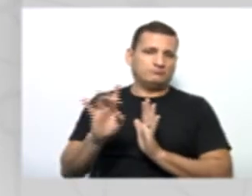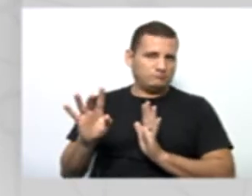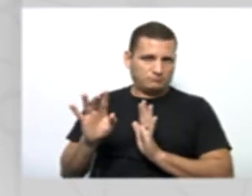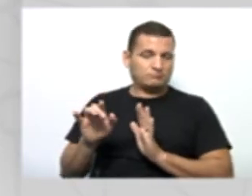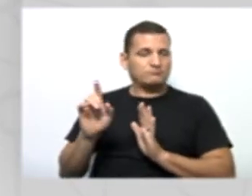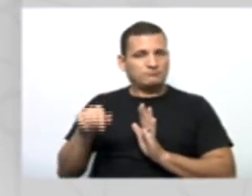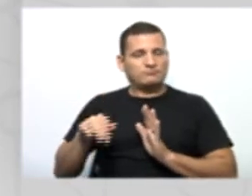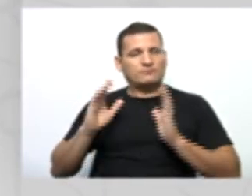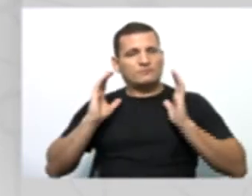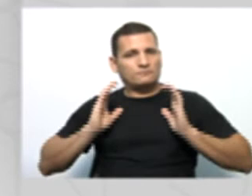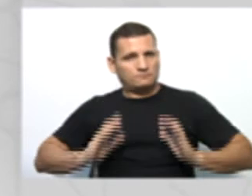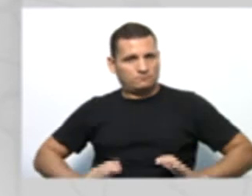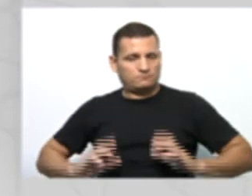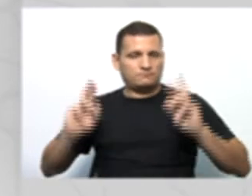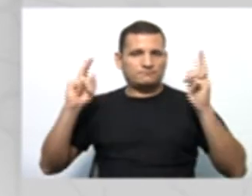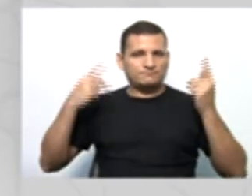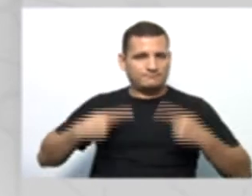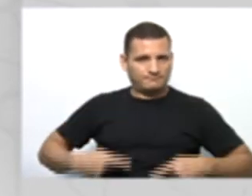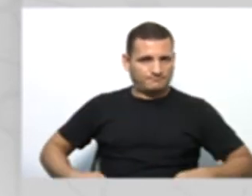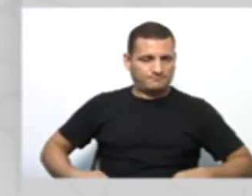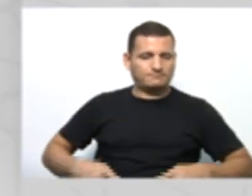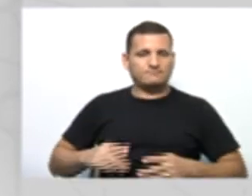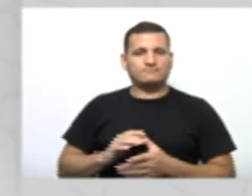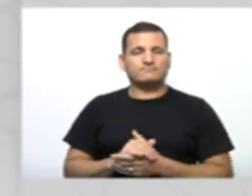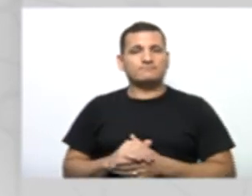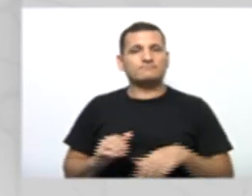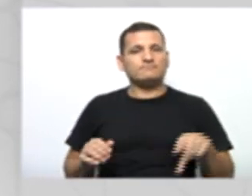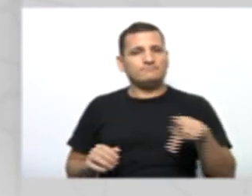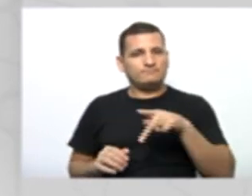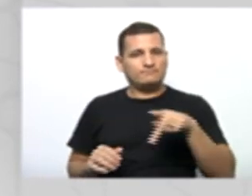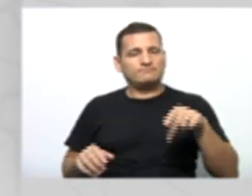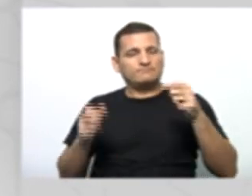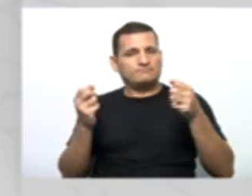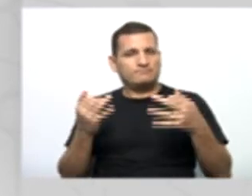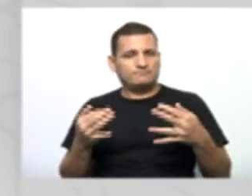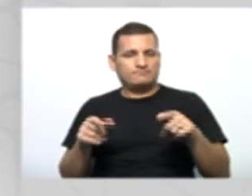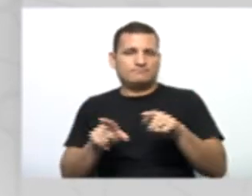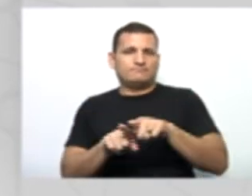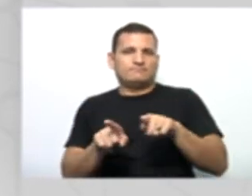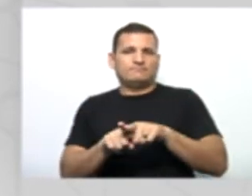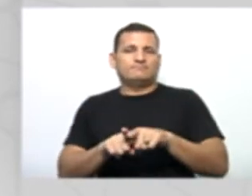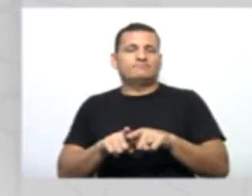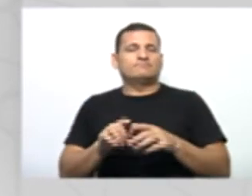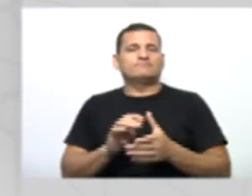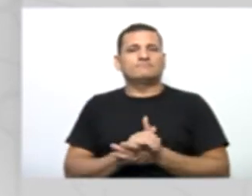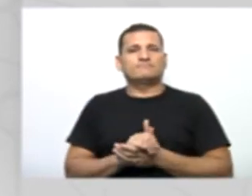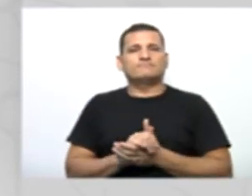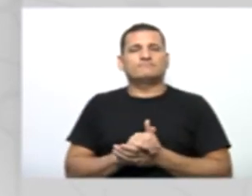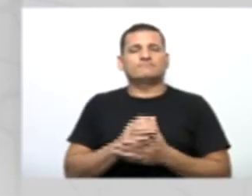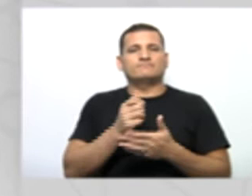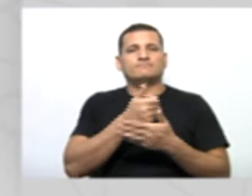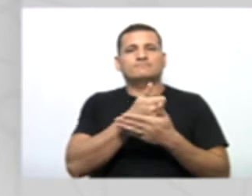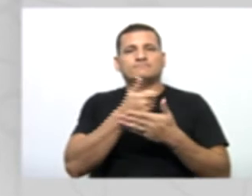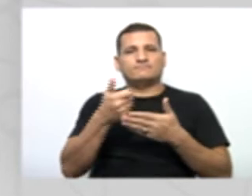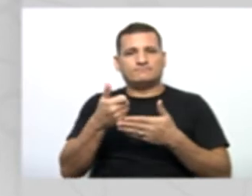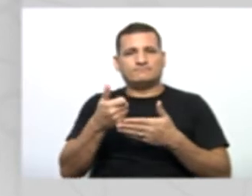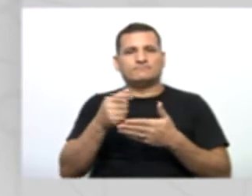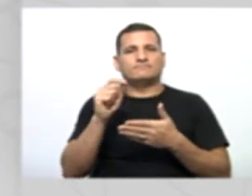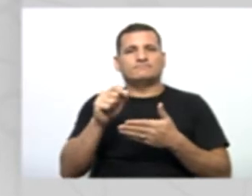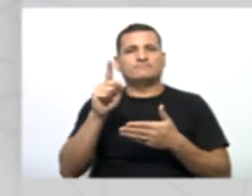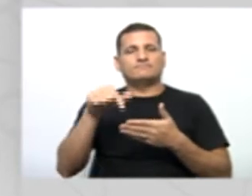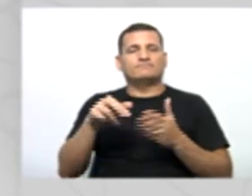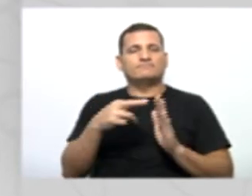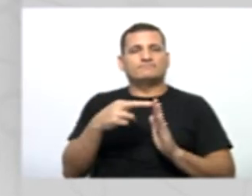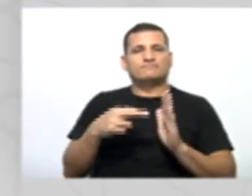a conduta humana, né? O professor Wesley também falou muito bem sobre a moral, né, sendo um conjunto de